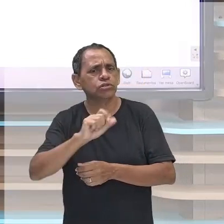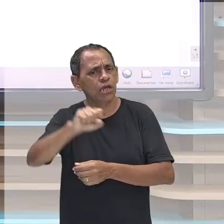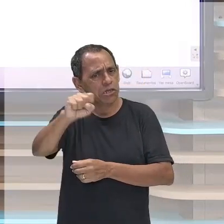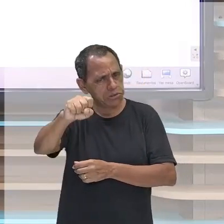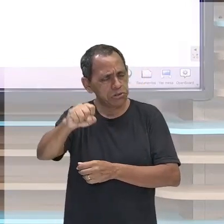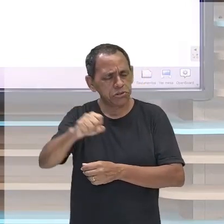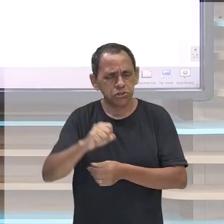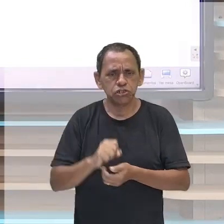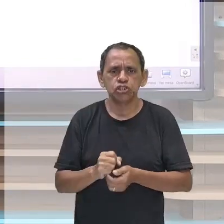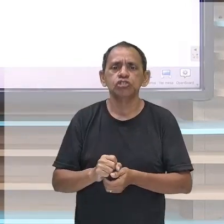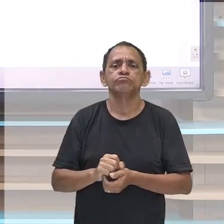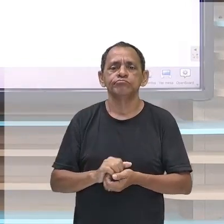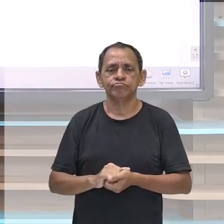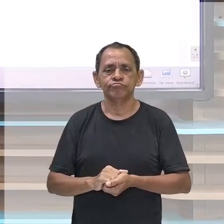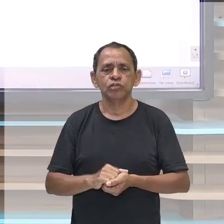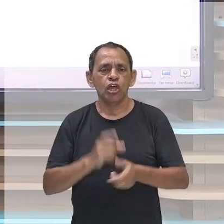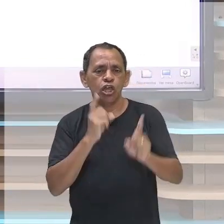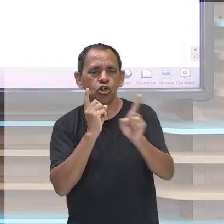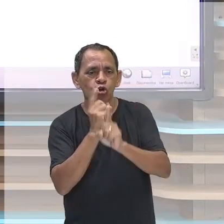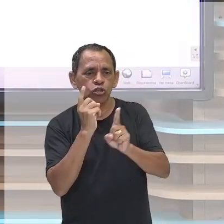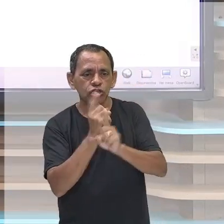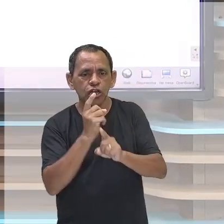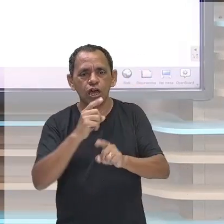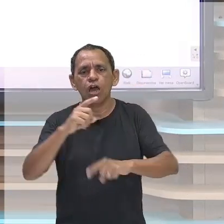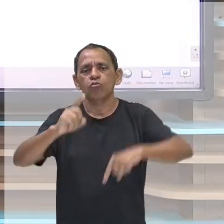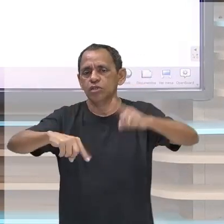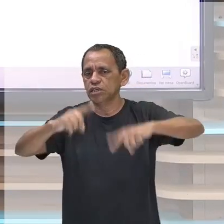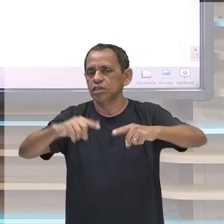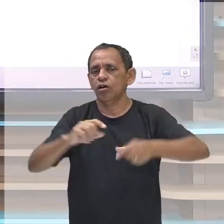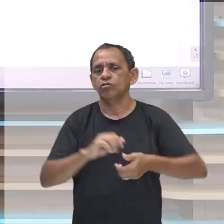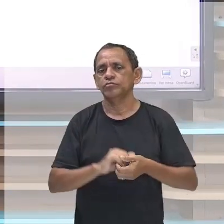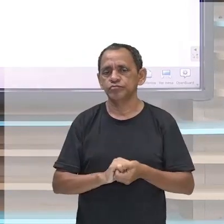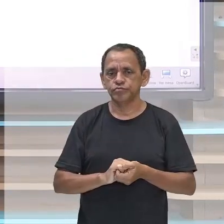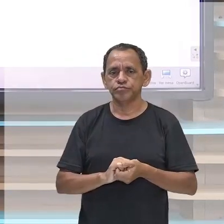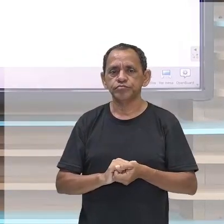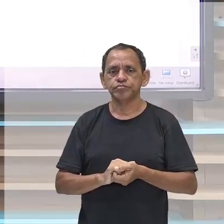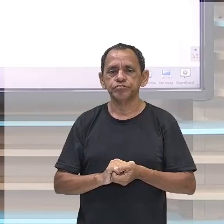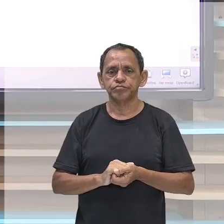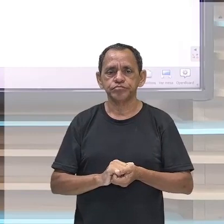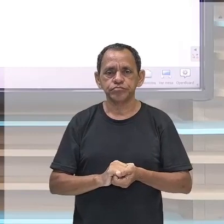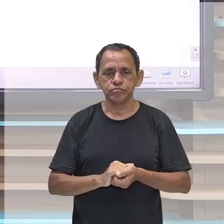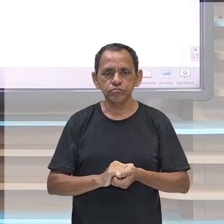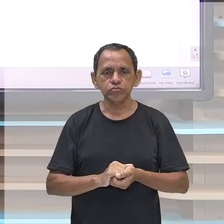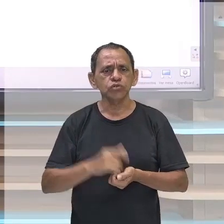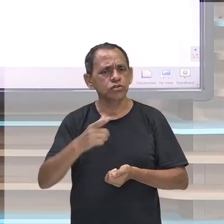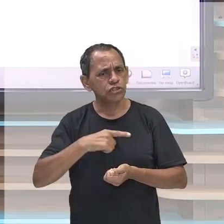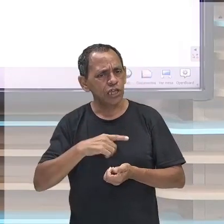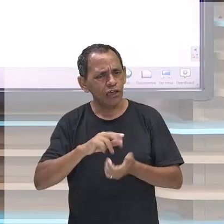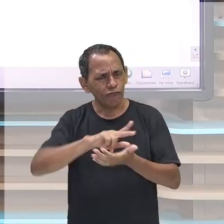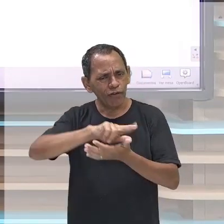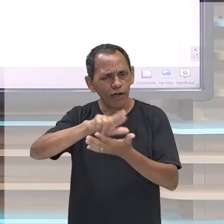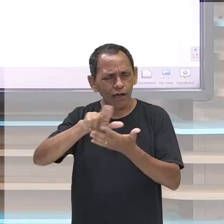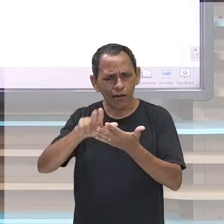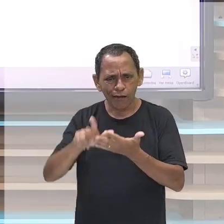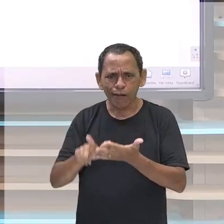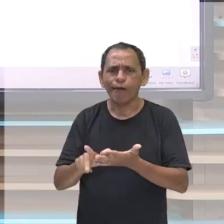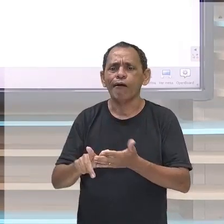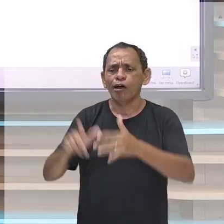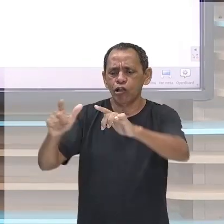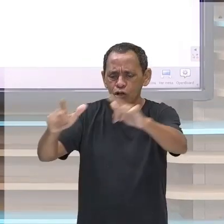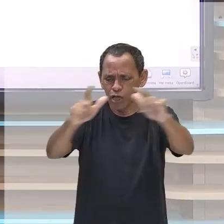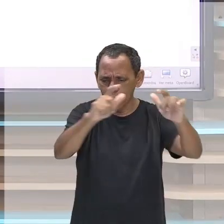Navistar norte-americano, mas existem outros lugares no mundo que têm os seus próprios sistemas de GPS. São